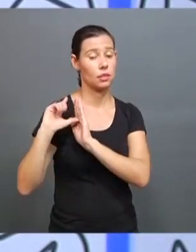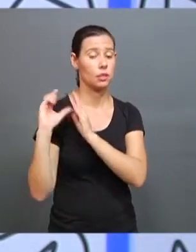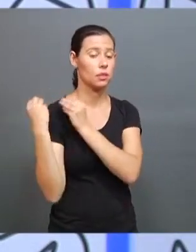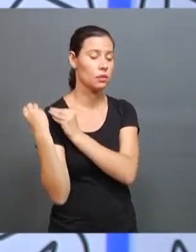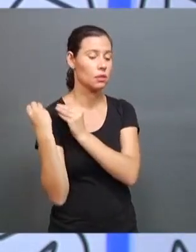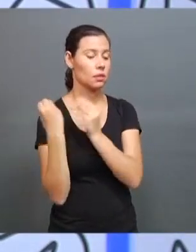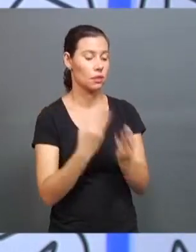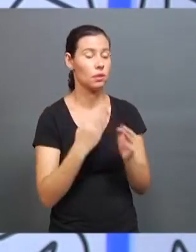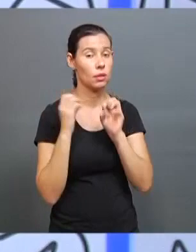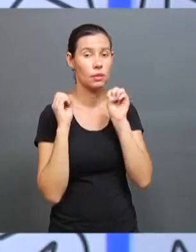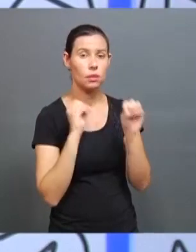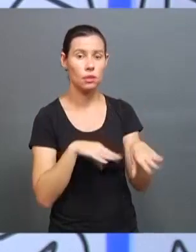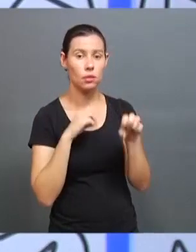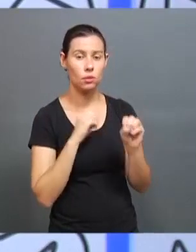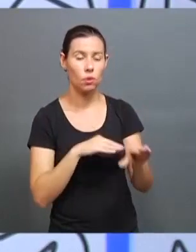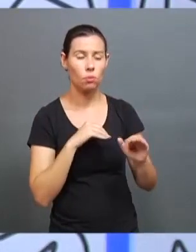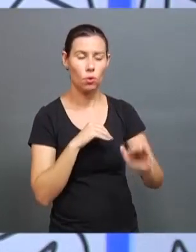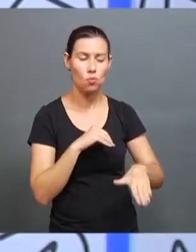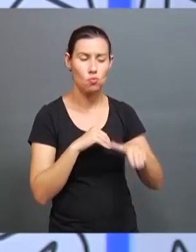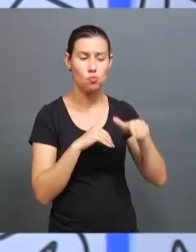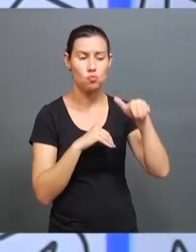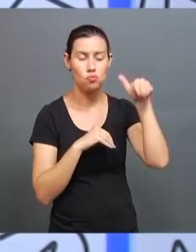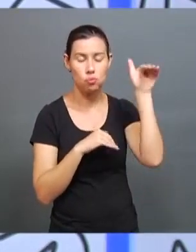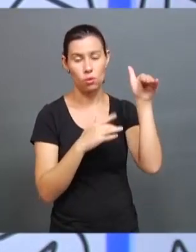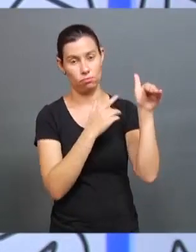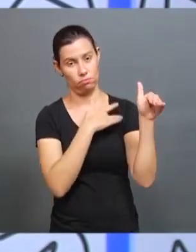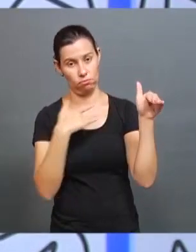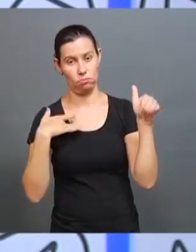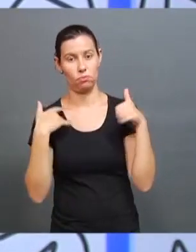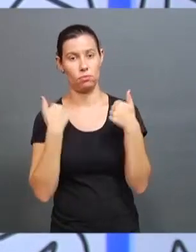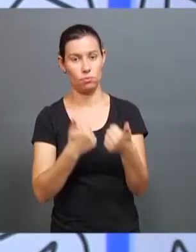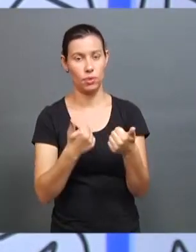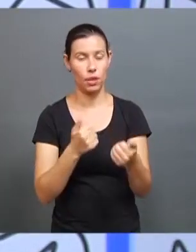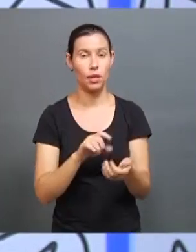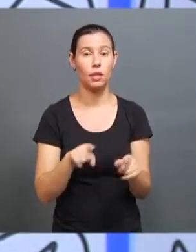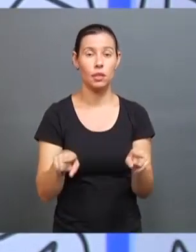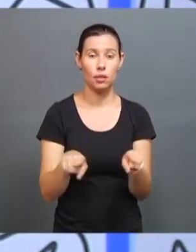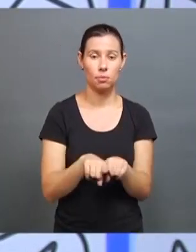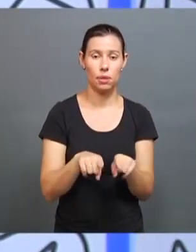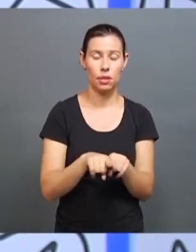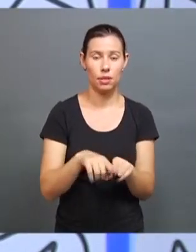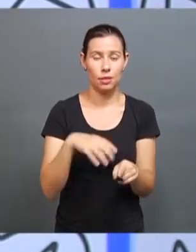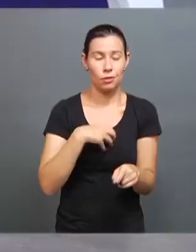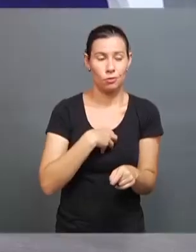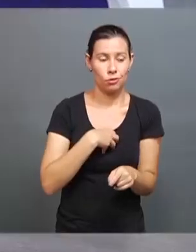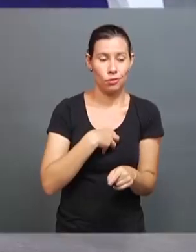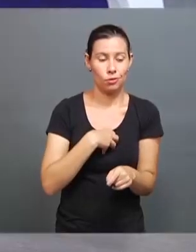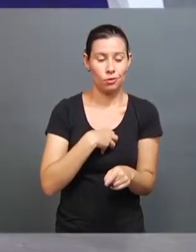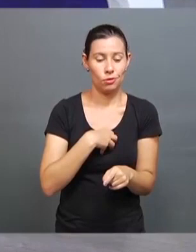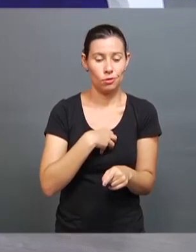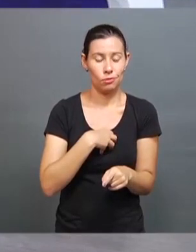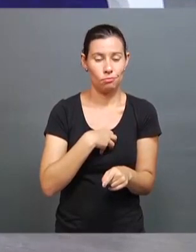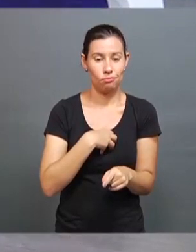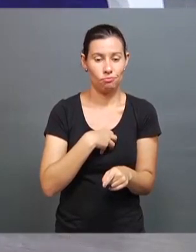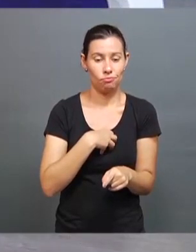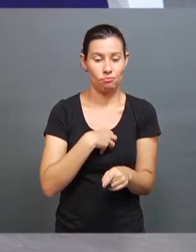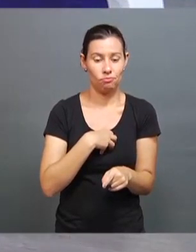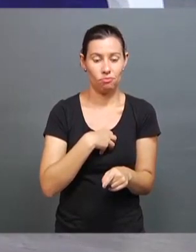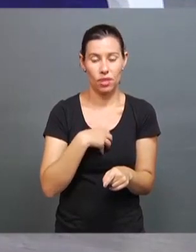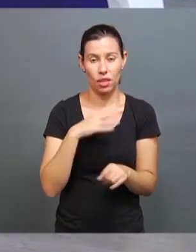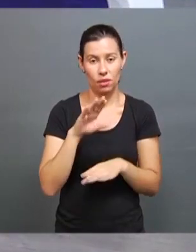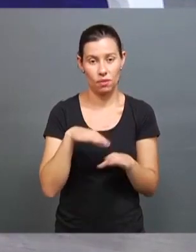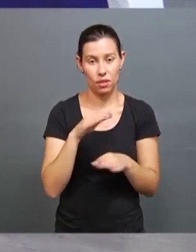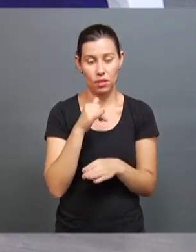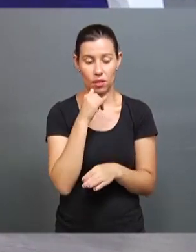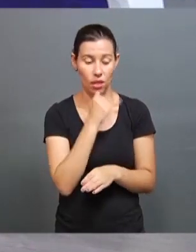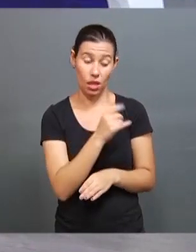ela se constituir saudavelmente com relação à tolerância à frustração, por exemplo? Nossa, muito bacana, Valéria, sua fala. Eu gostei principalmente da parte em